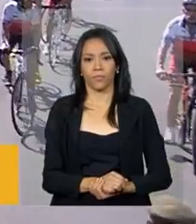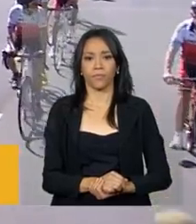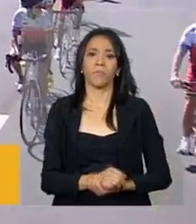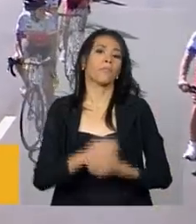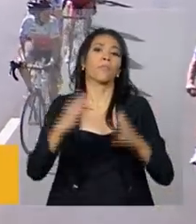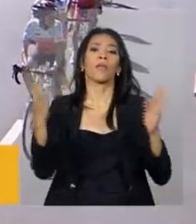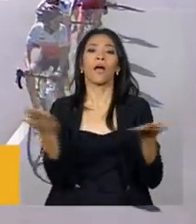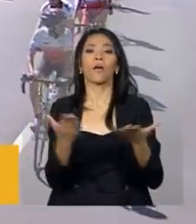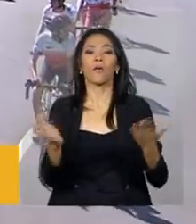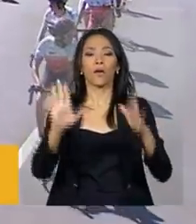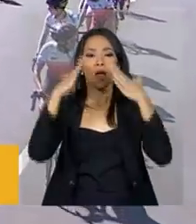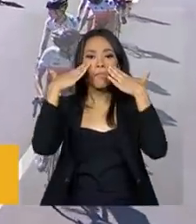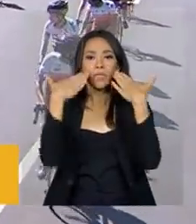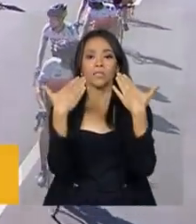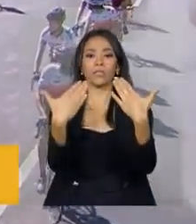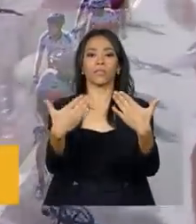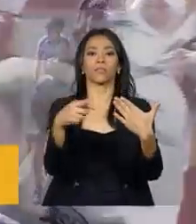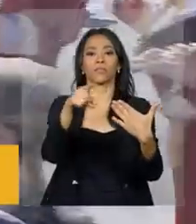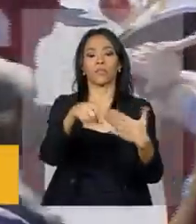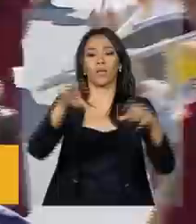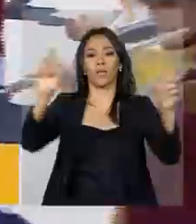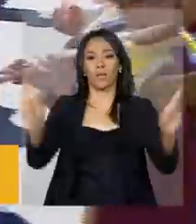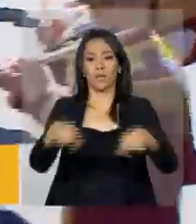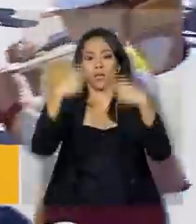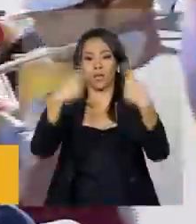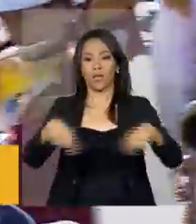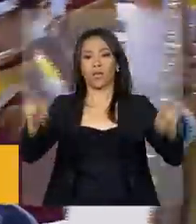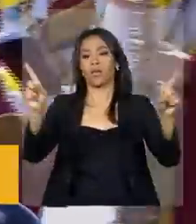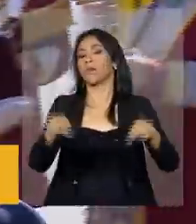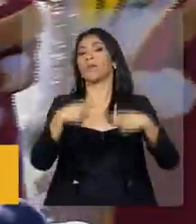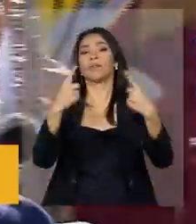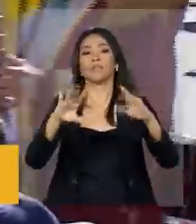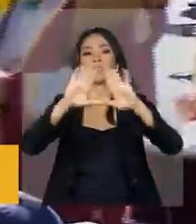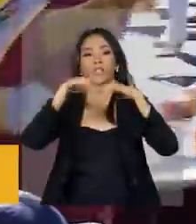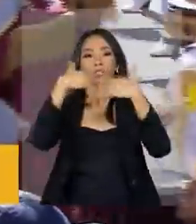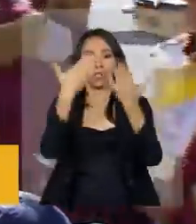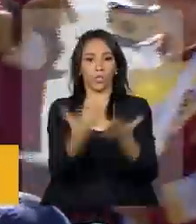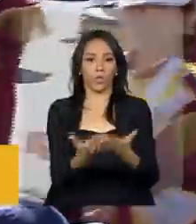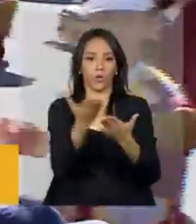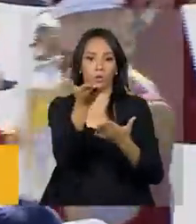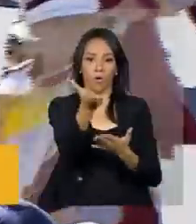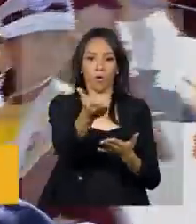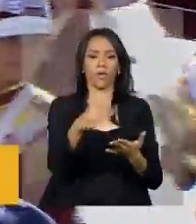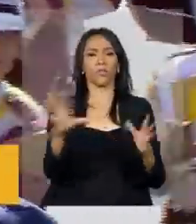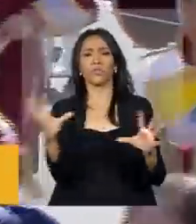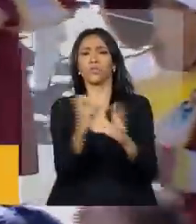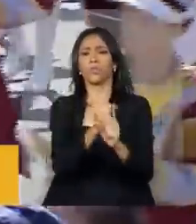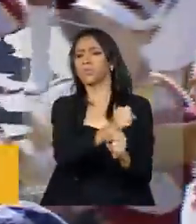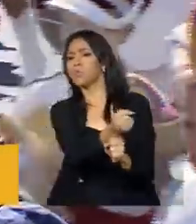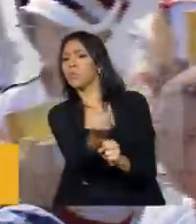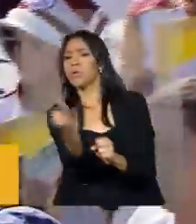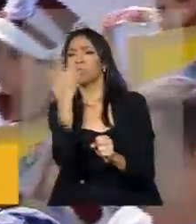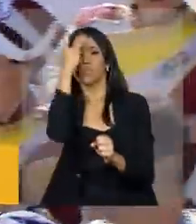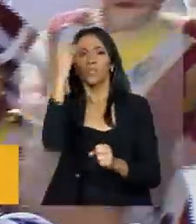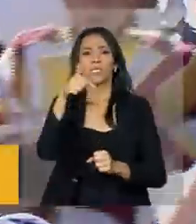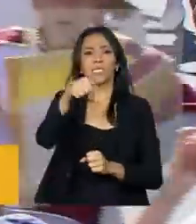Desfila neste momento a banda musical da Escola Master, que se apresenta com 70 componentes, acompanhada de pavilhão de bandeiras